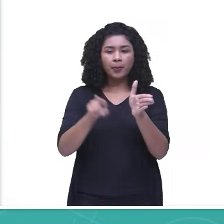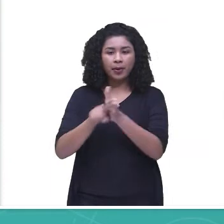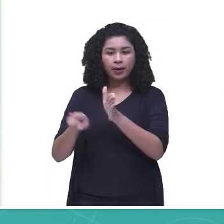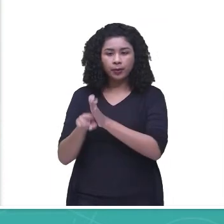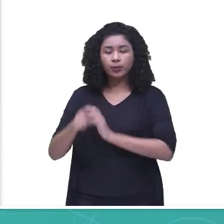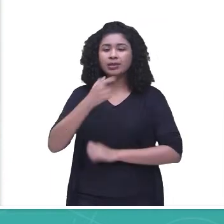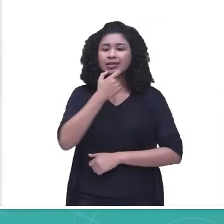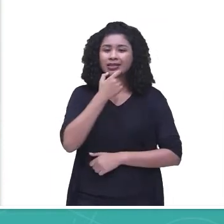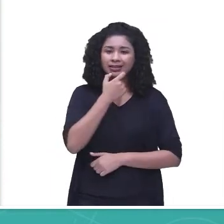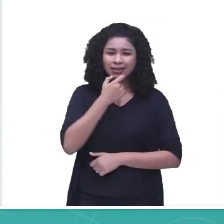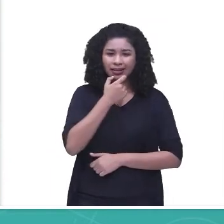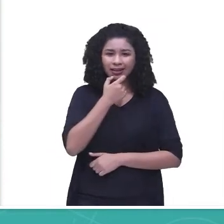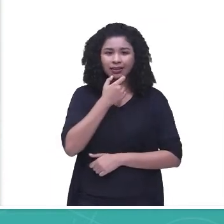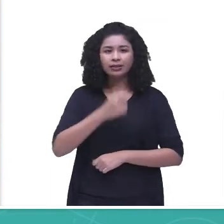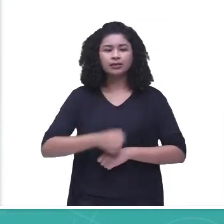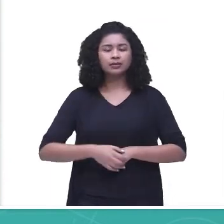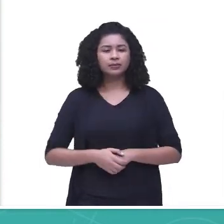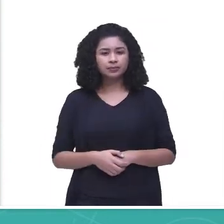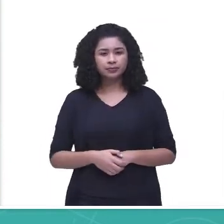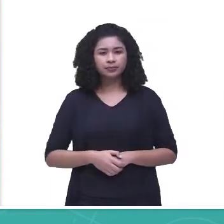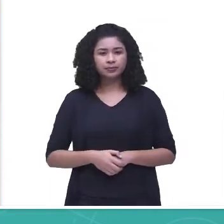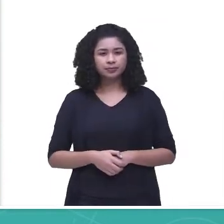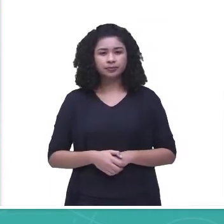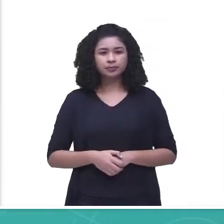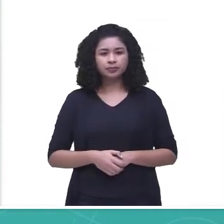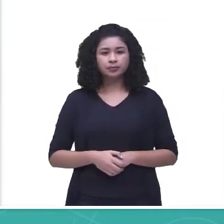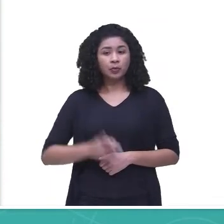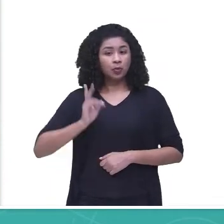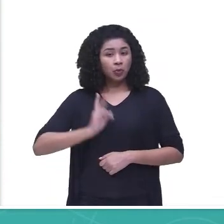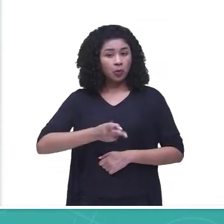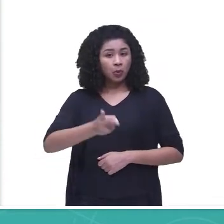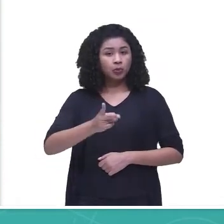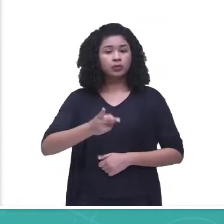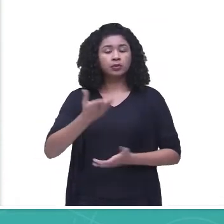né, do Simple Present, nós vamos usar a seguinte continuidade